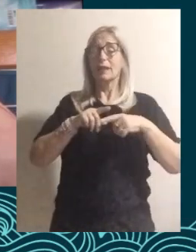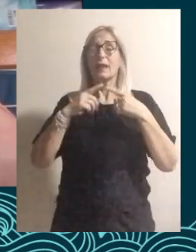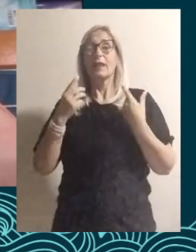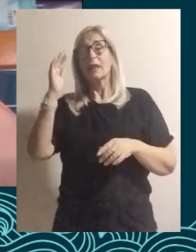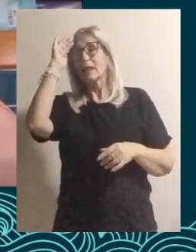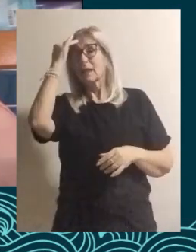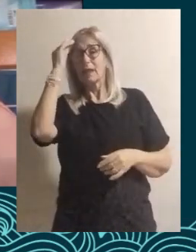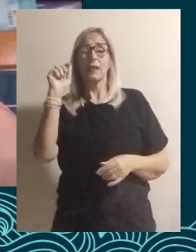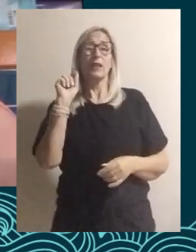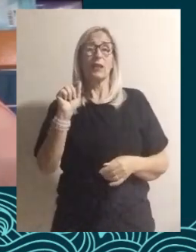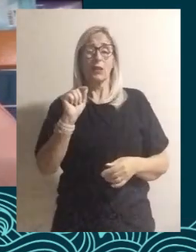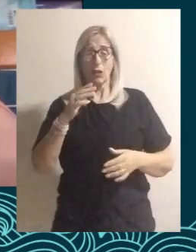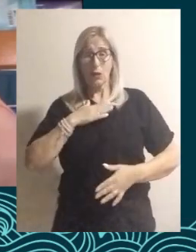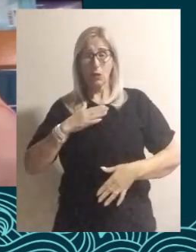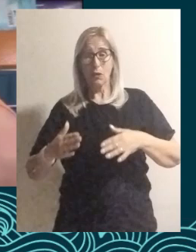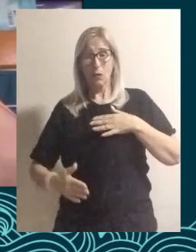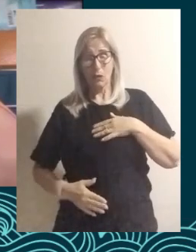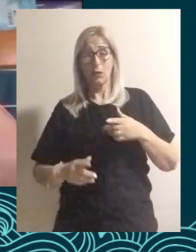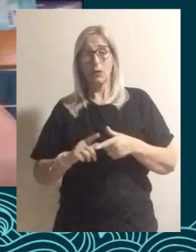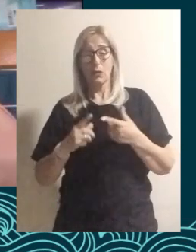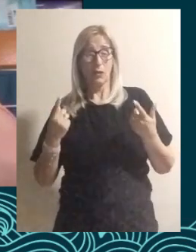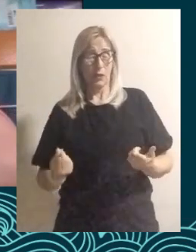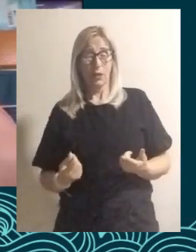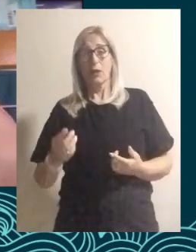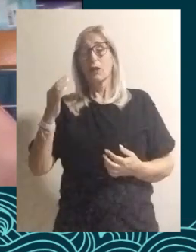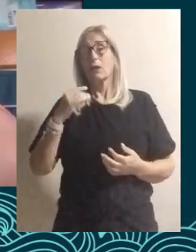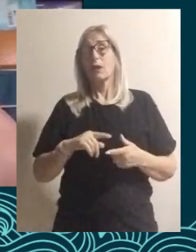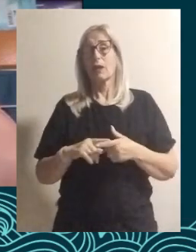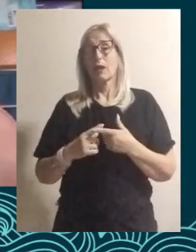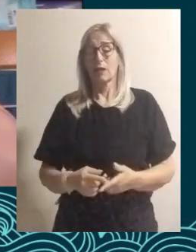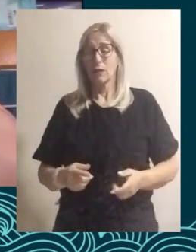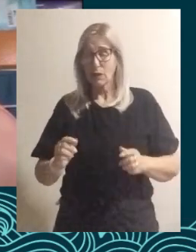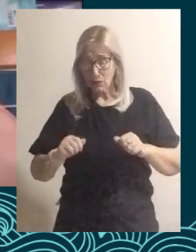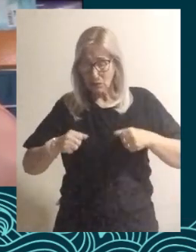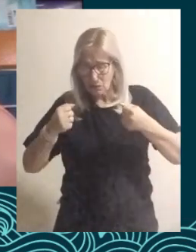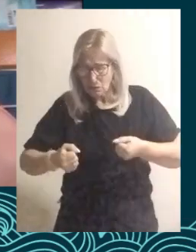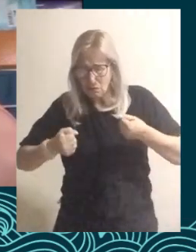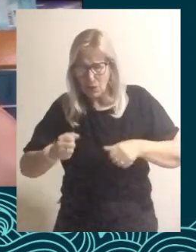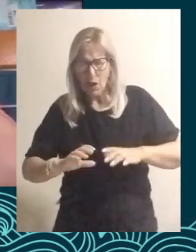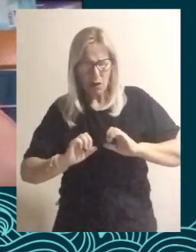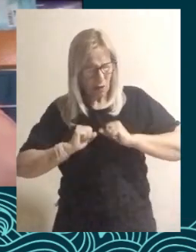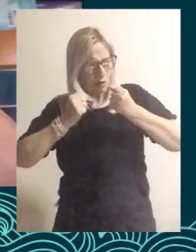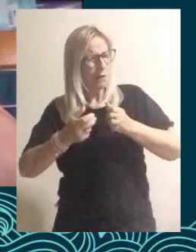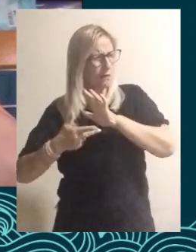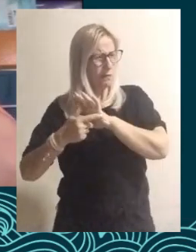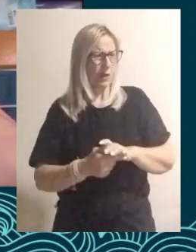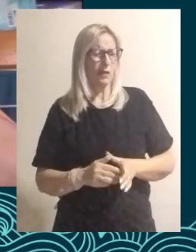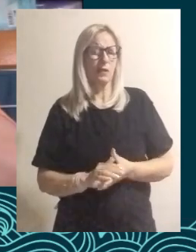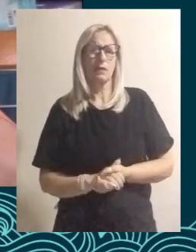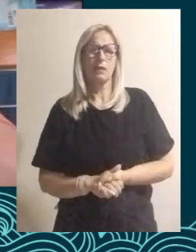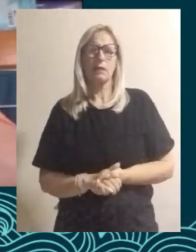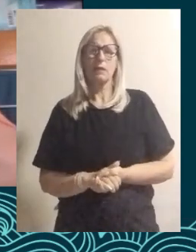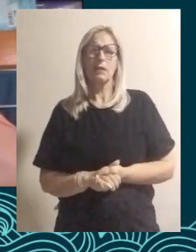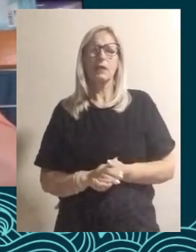da cidade, que me permitiu entender que no corpo eu já tinha muito mais do que eu imaginava, que meu corpo era capaz de muito mais do que